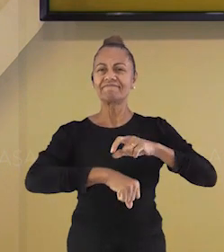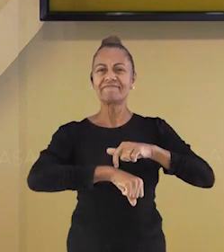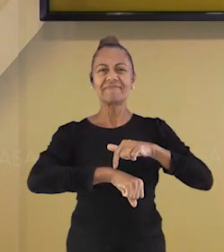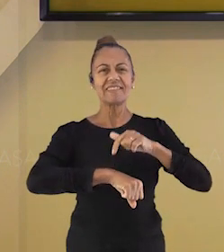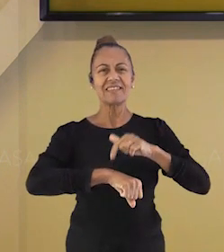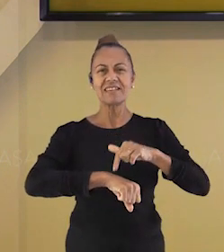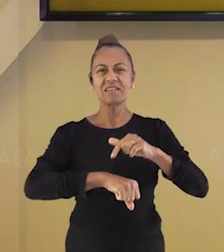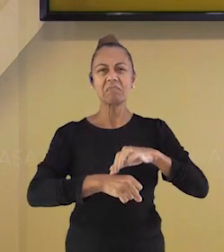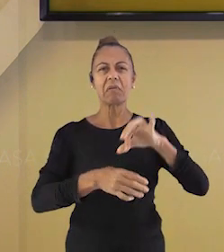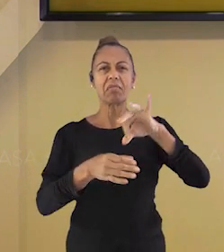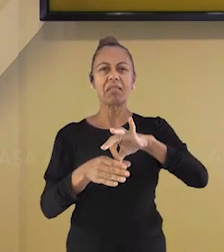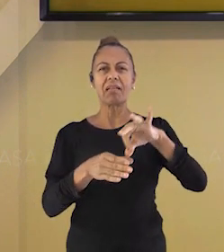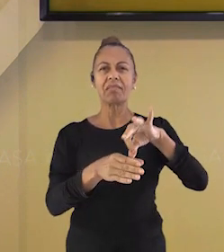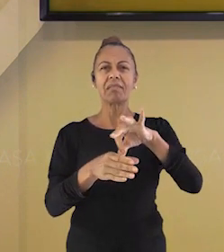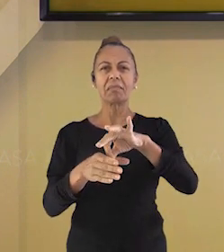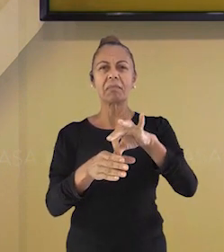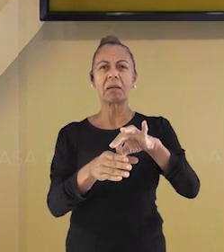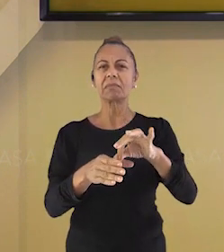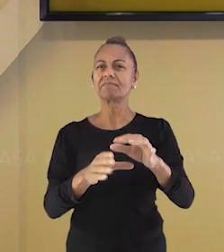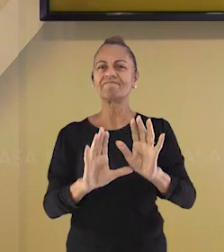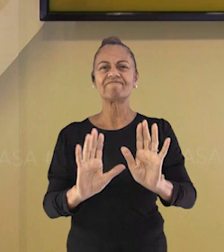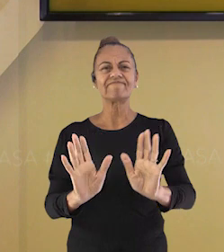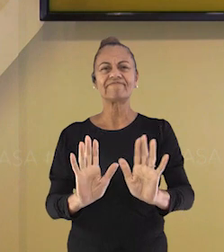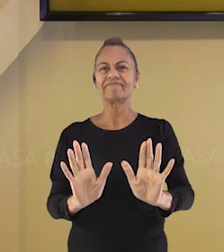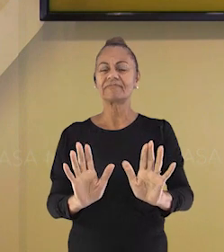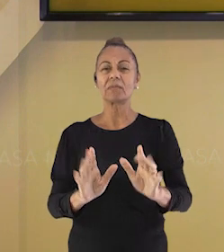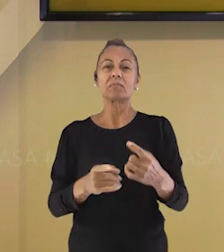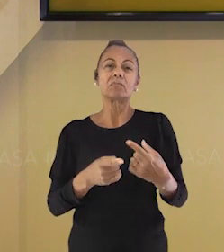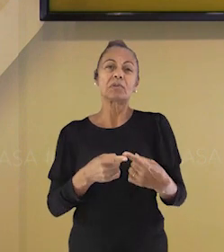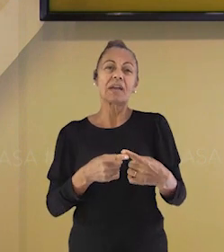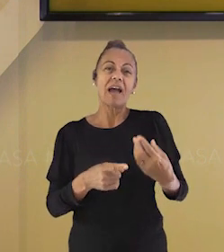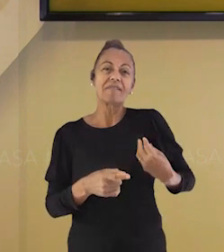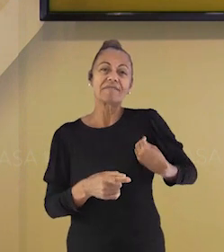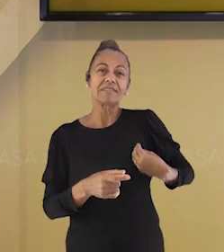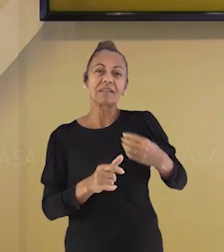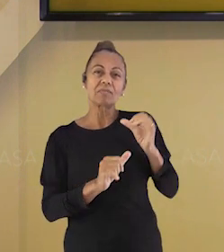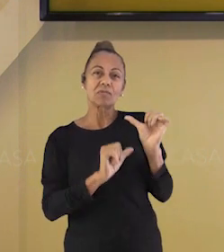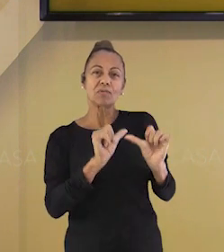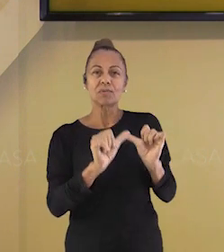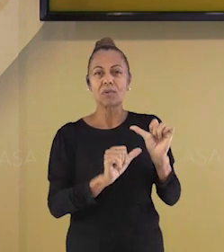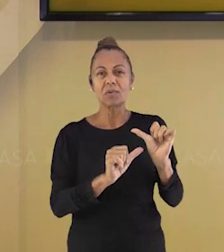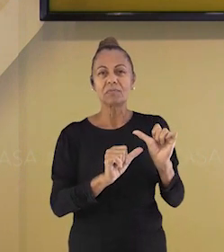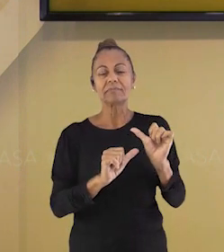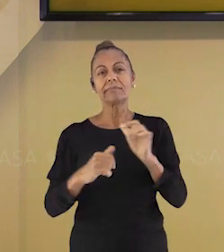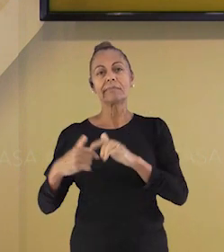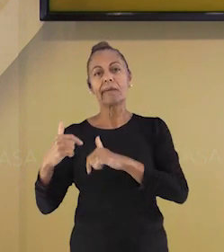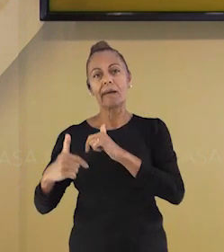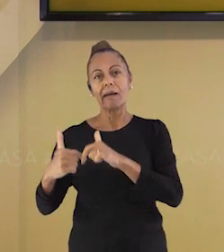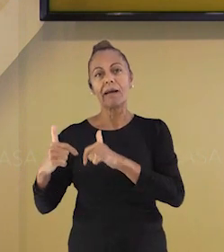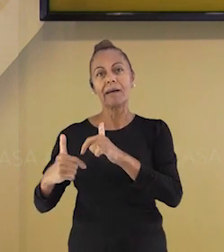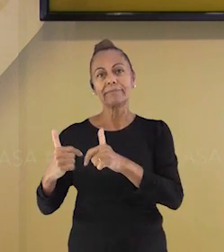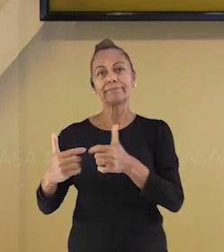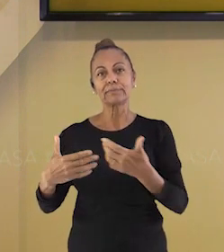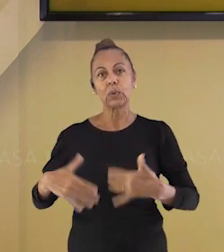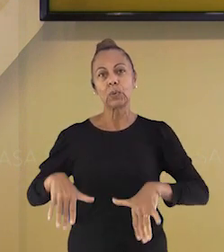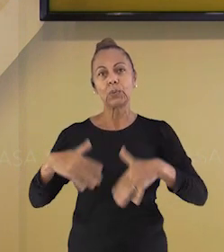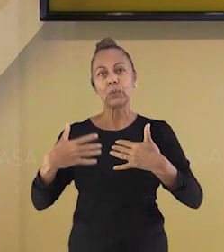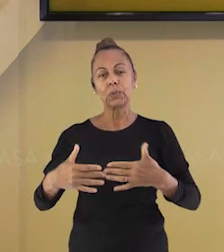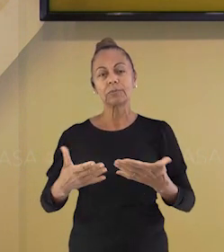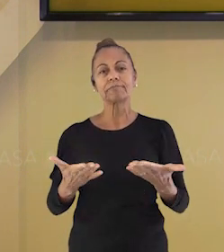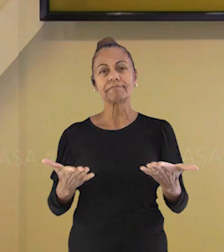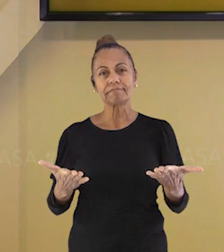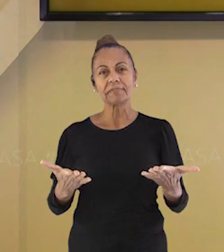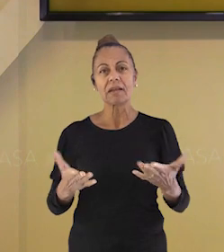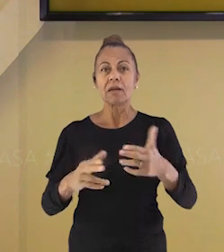a tarefa de plantar algumas hortaliças em casa, reflexo das obrigações da vida moderna. E com isso,